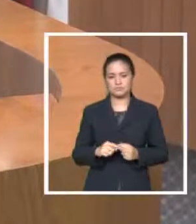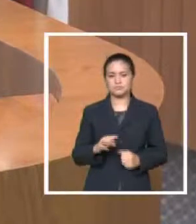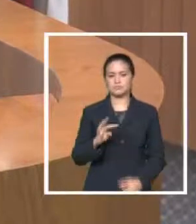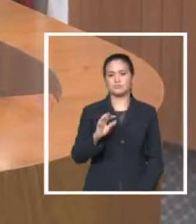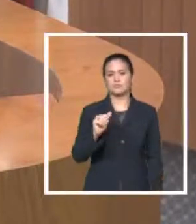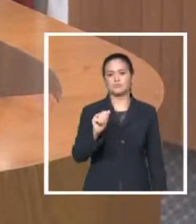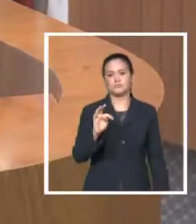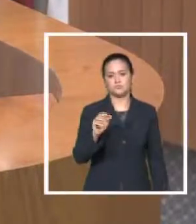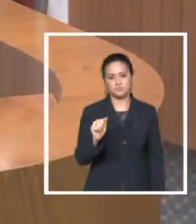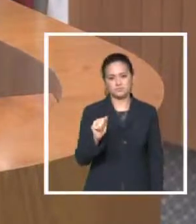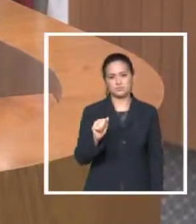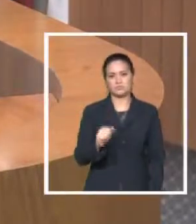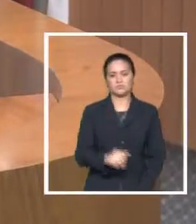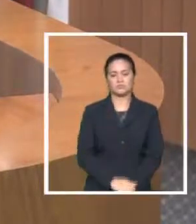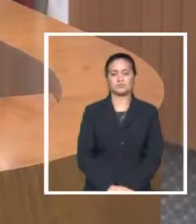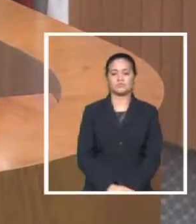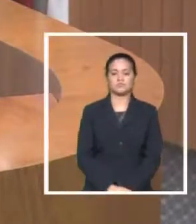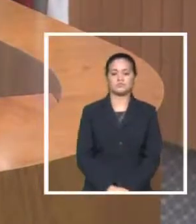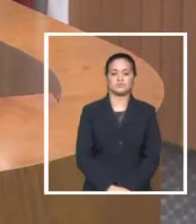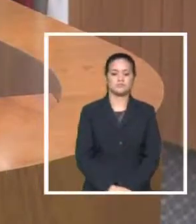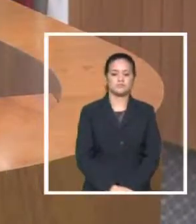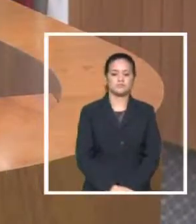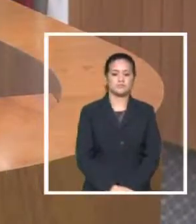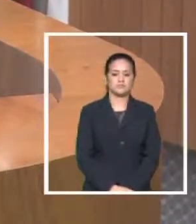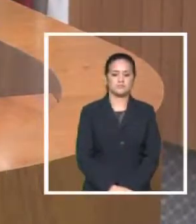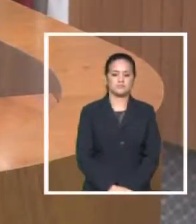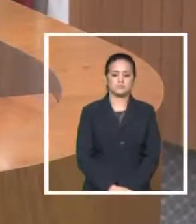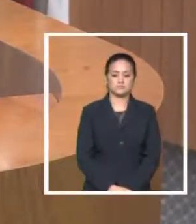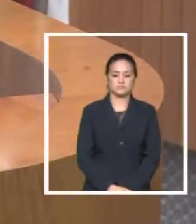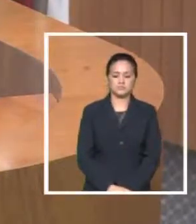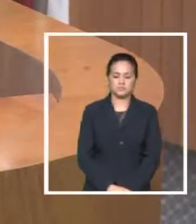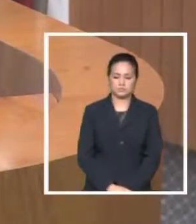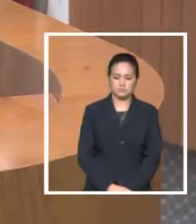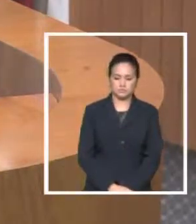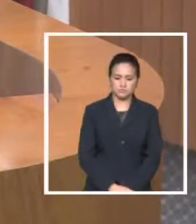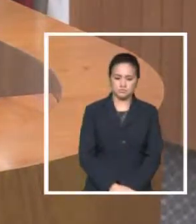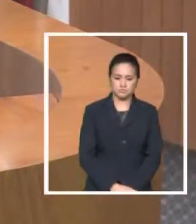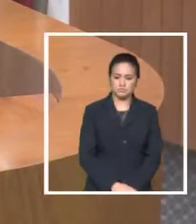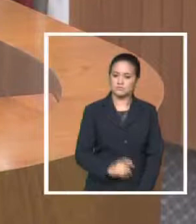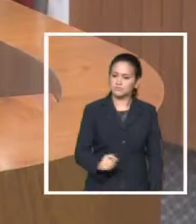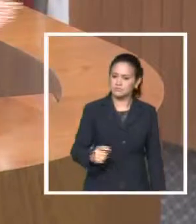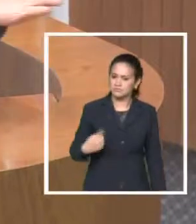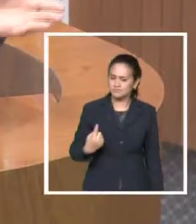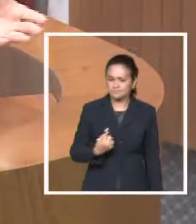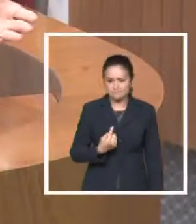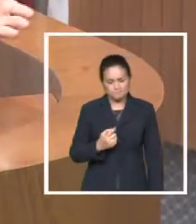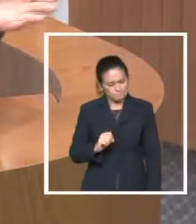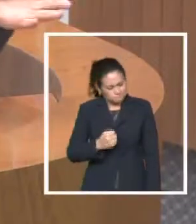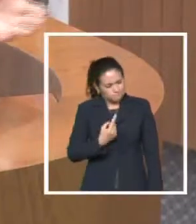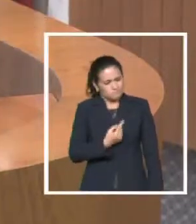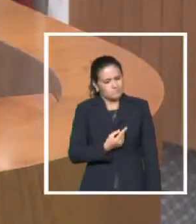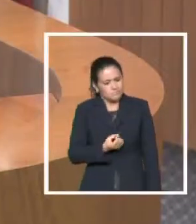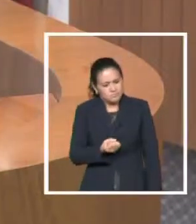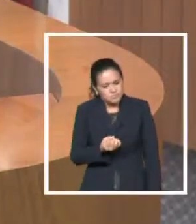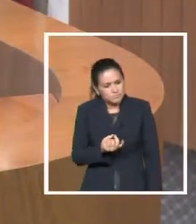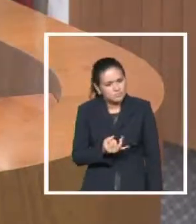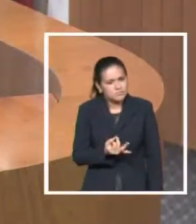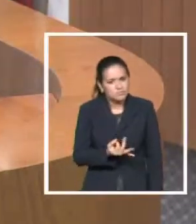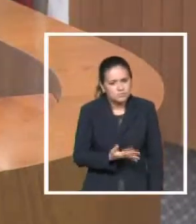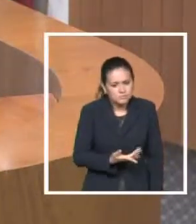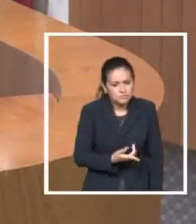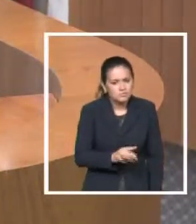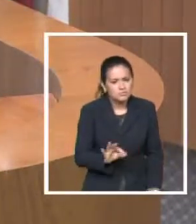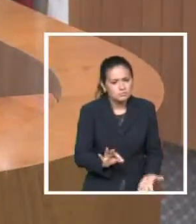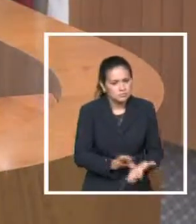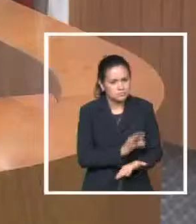E, então, o que mais nos deixou intrigado foi o valor que o município de Timon